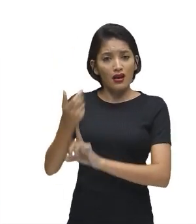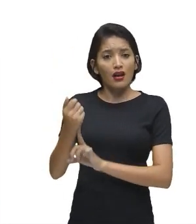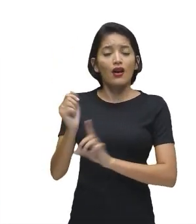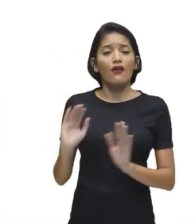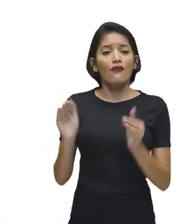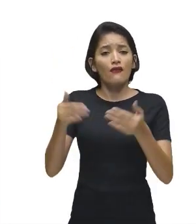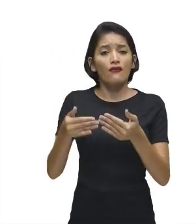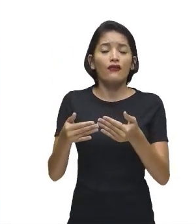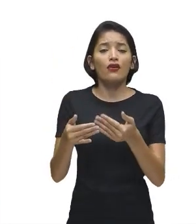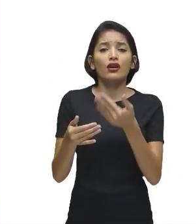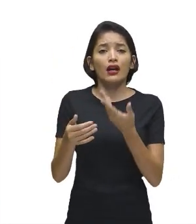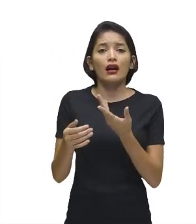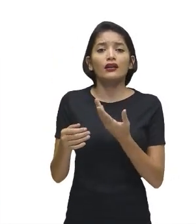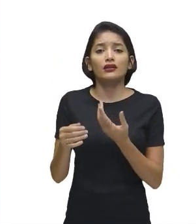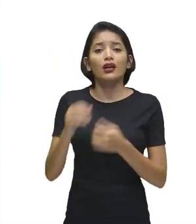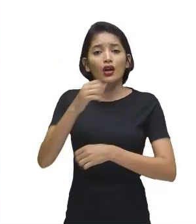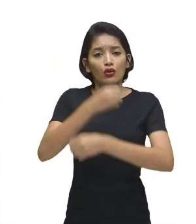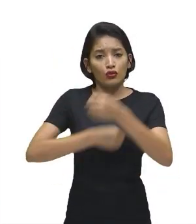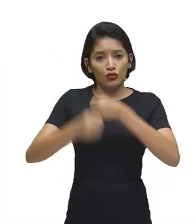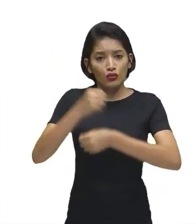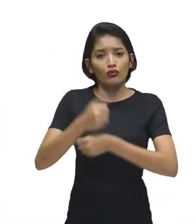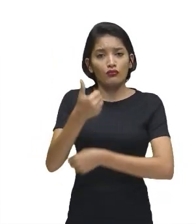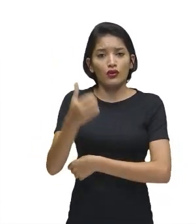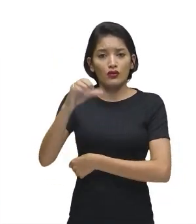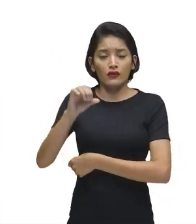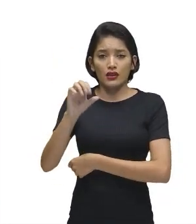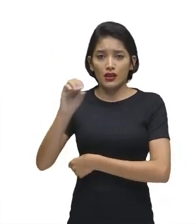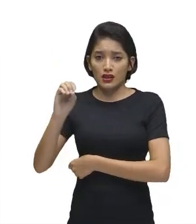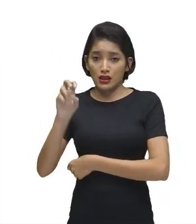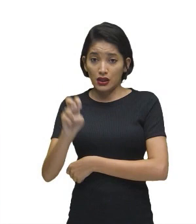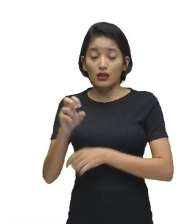na Alemanha entre 1905 e